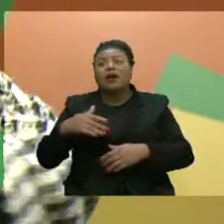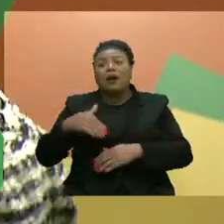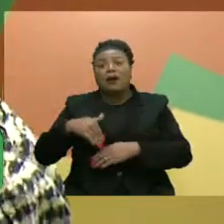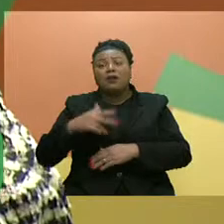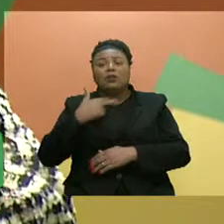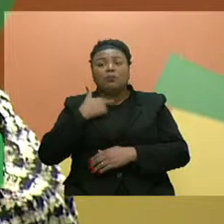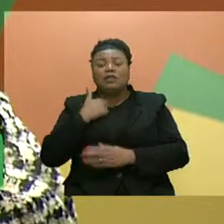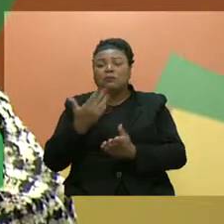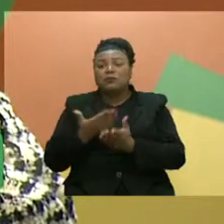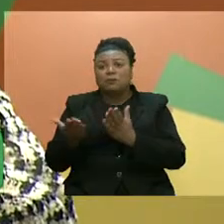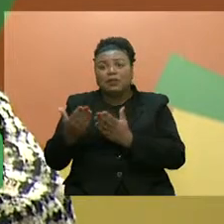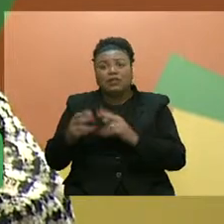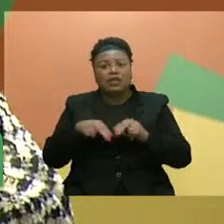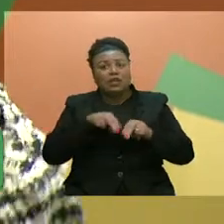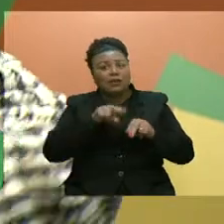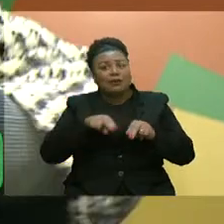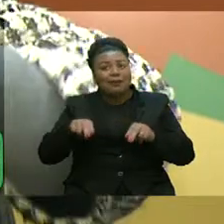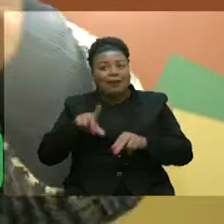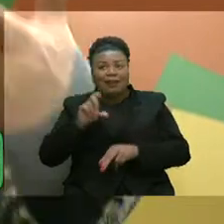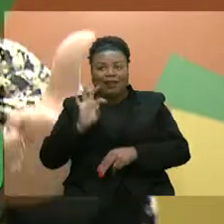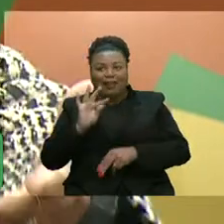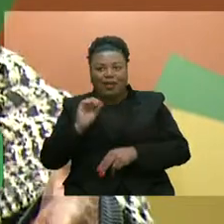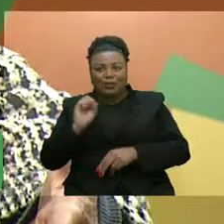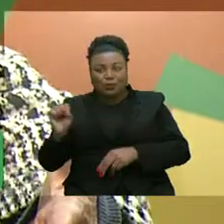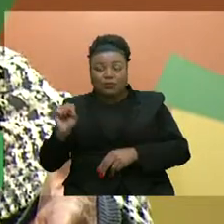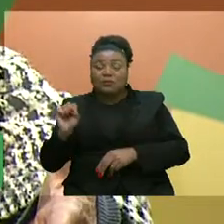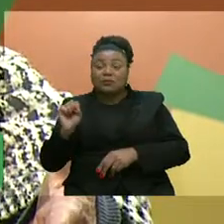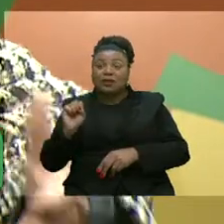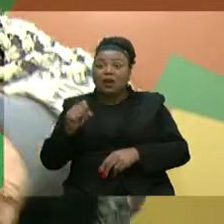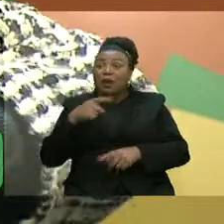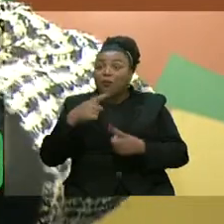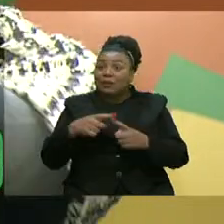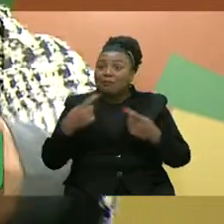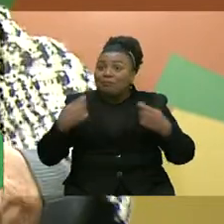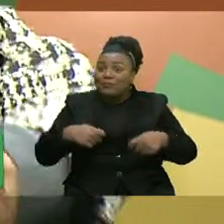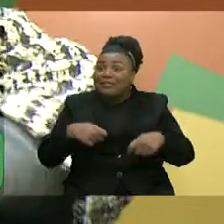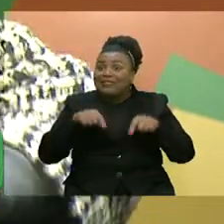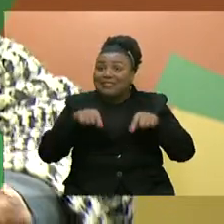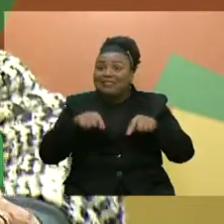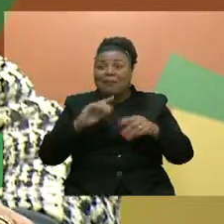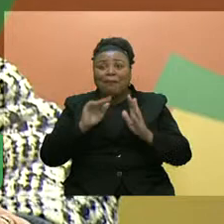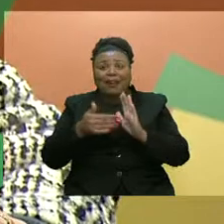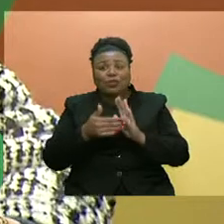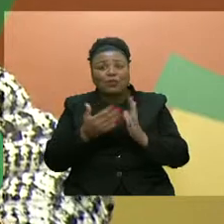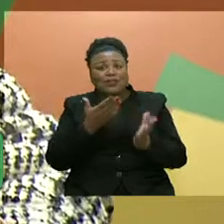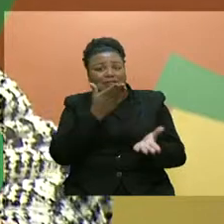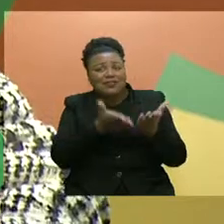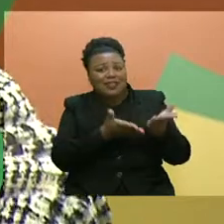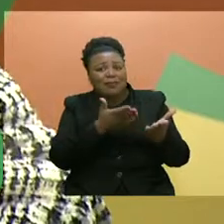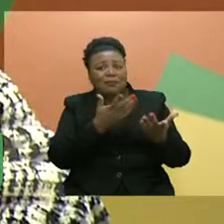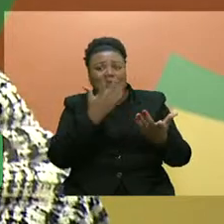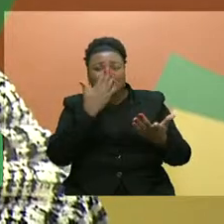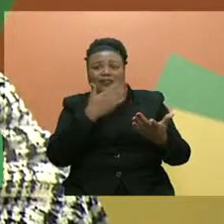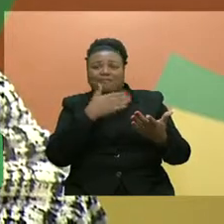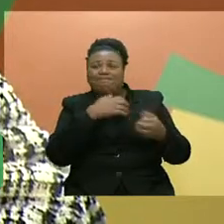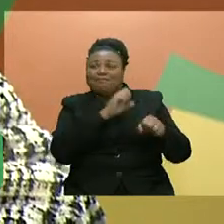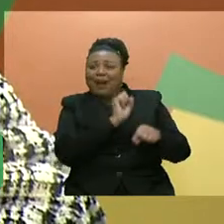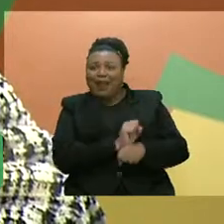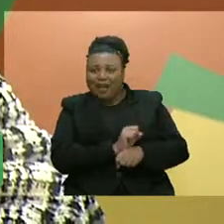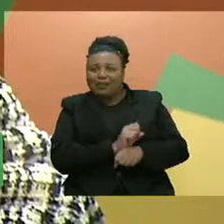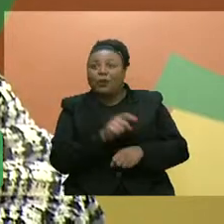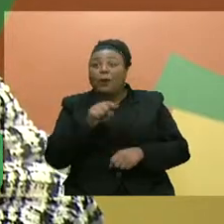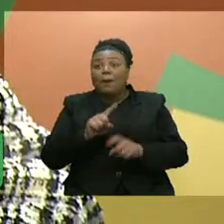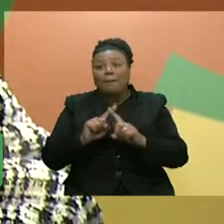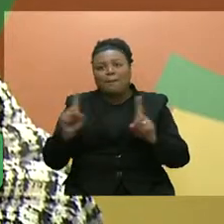agora perder leitos que tivemos, porque precisamos deles para toda essa demanda reprimida. Mas o nosso